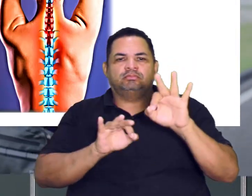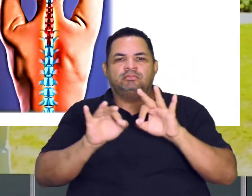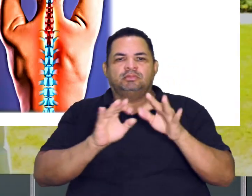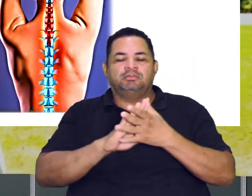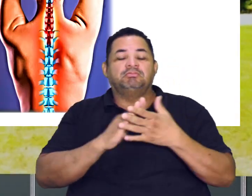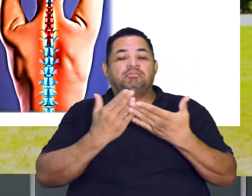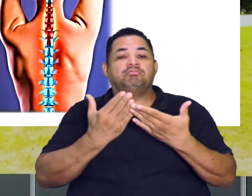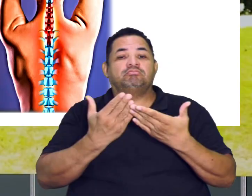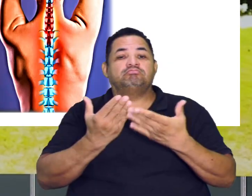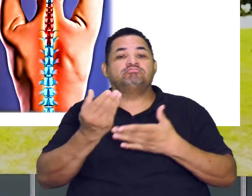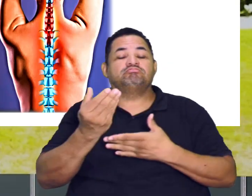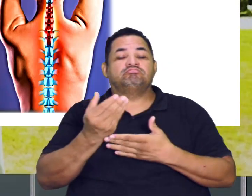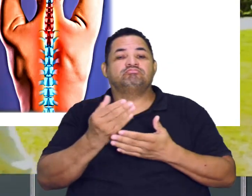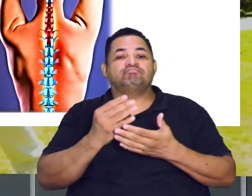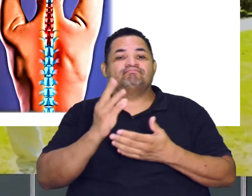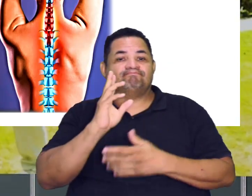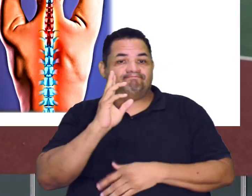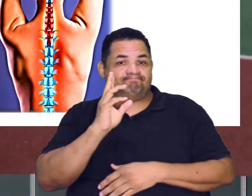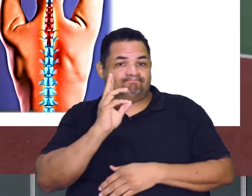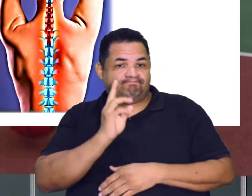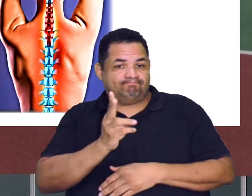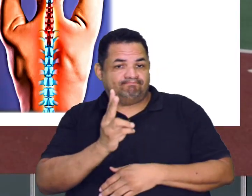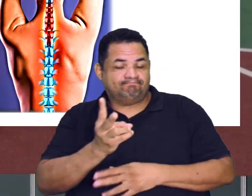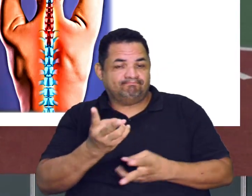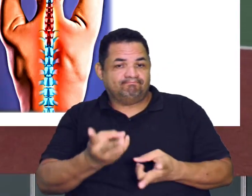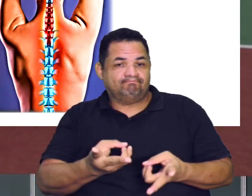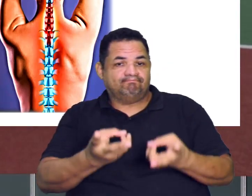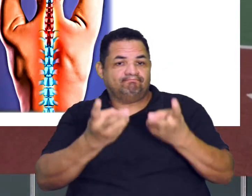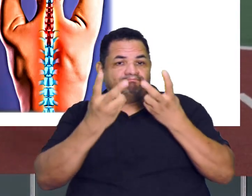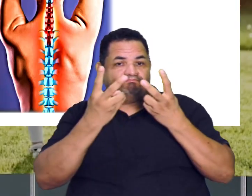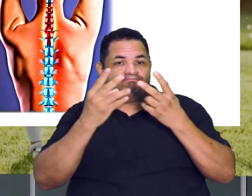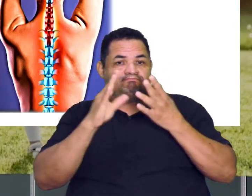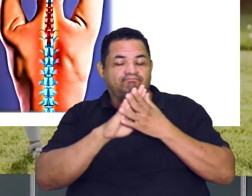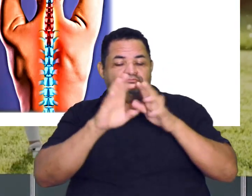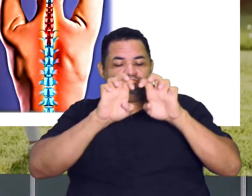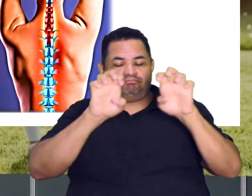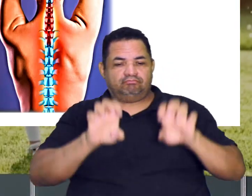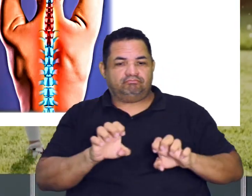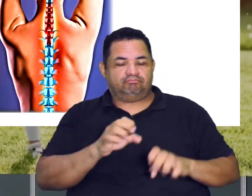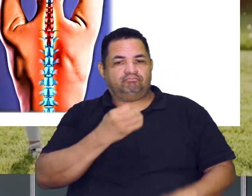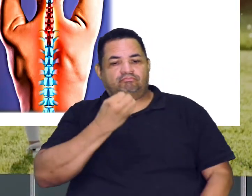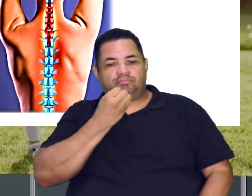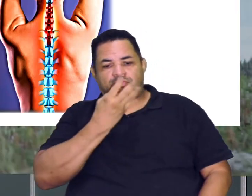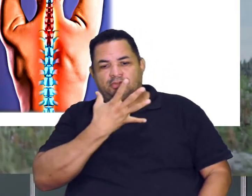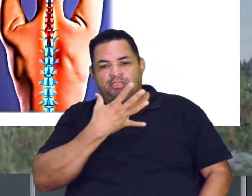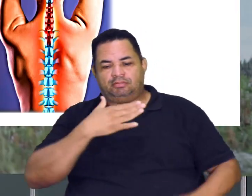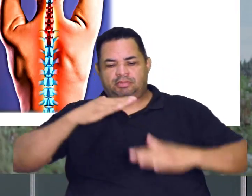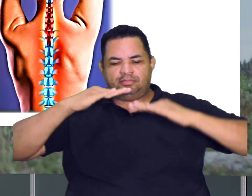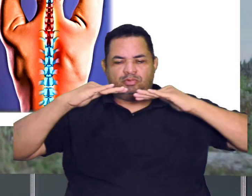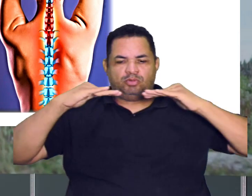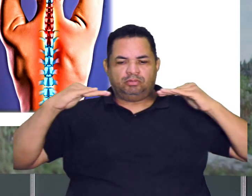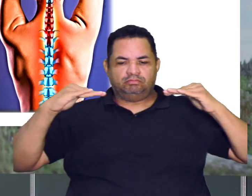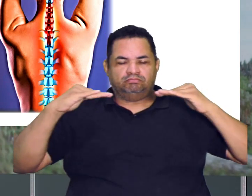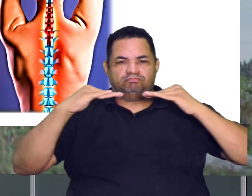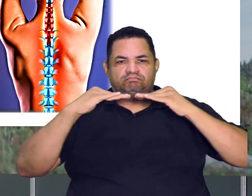uma boa saúde. Então, sempre que você perceber que a sua estrutura não está bonita, não está alinhada, você vai corrigir